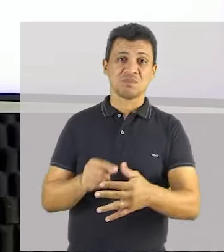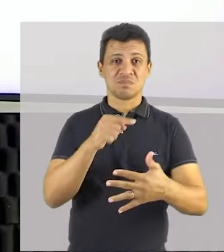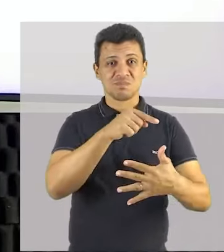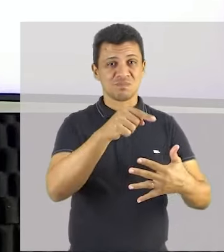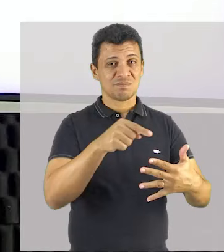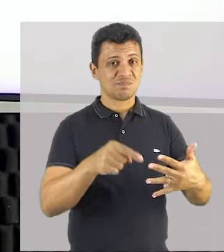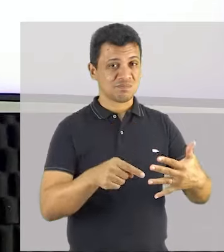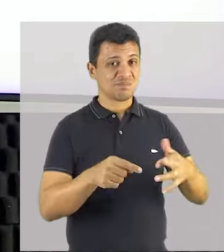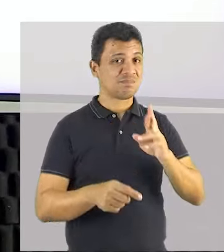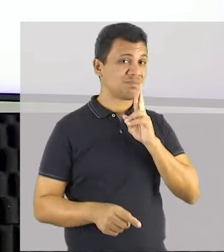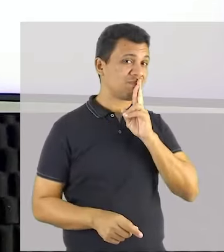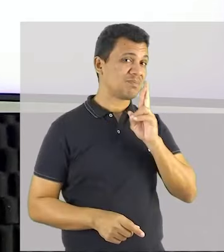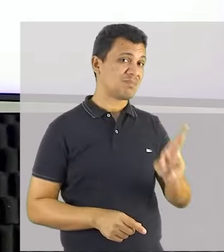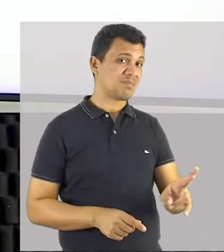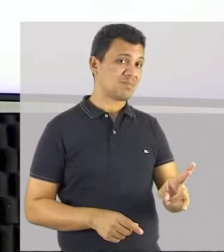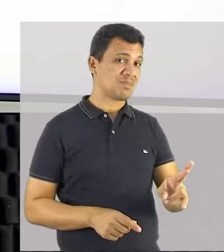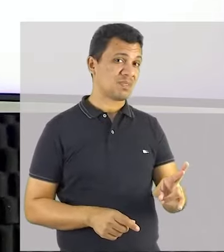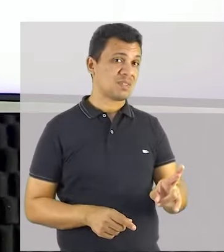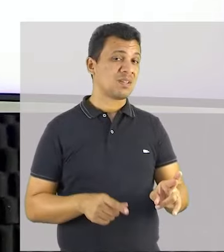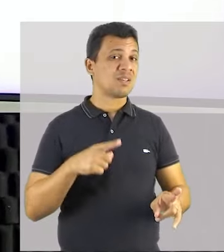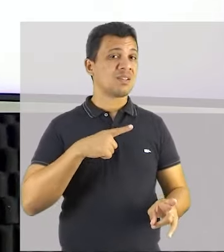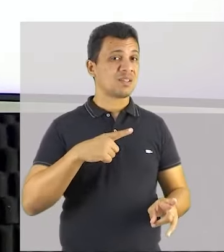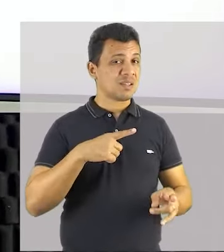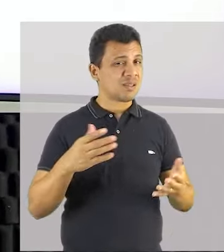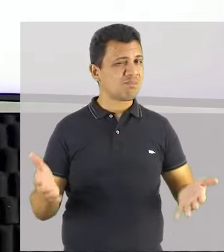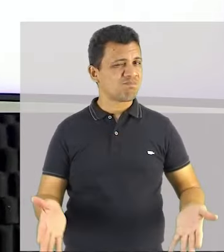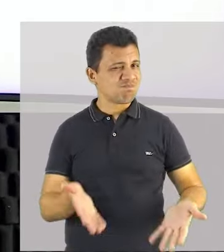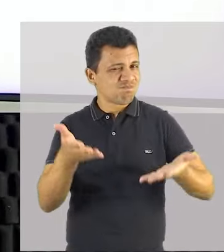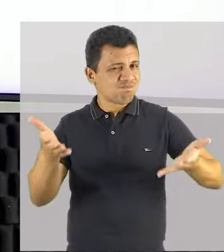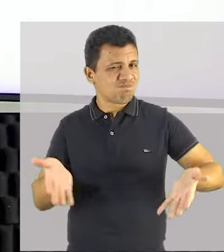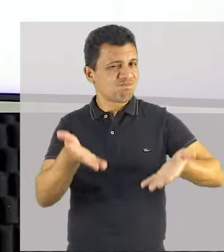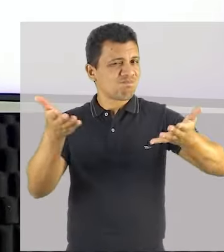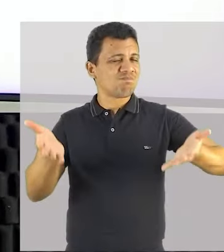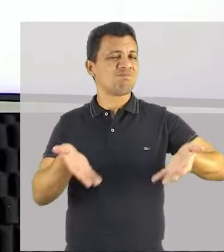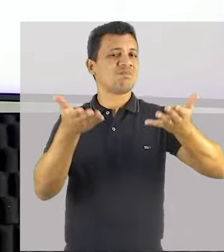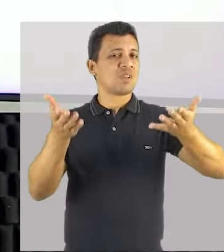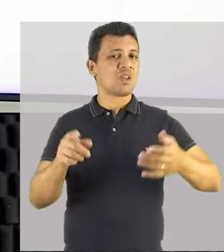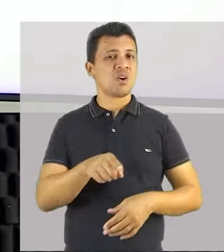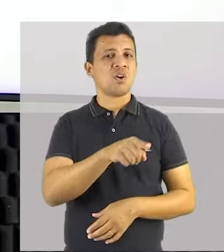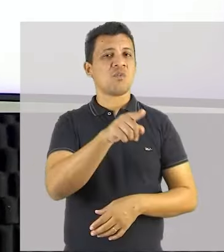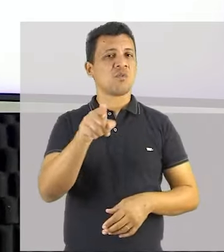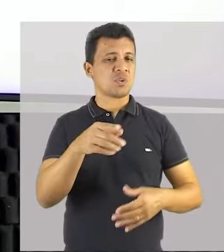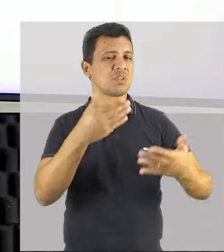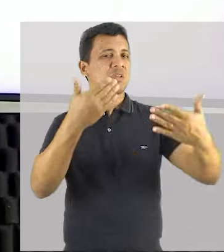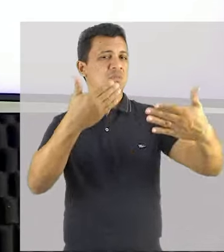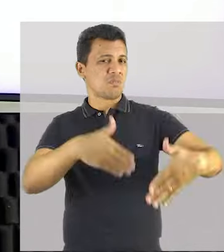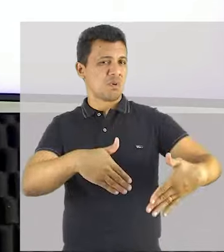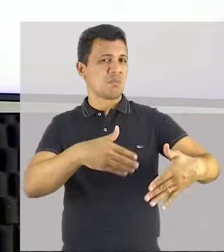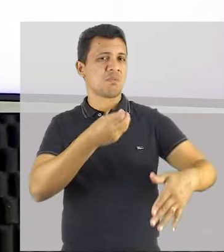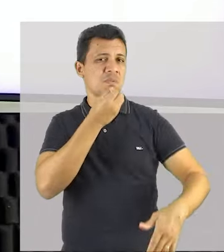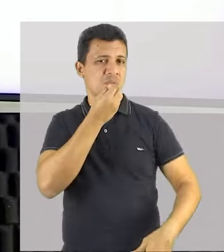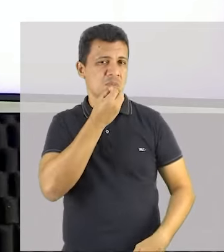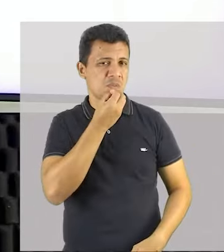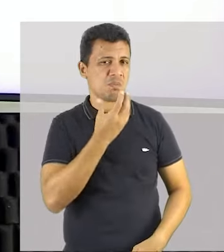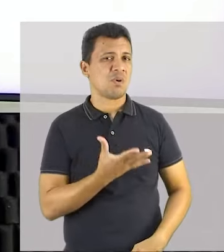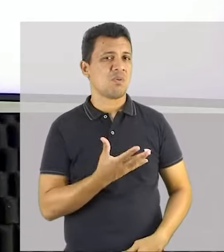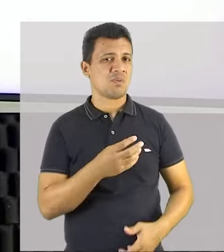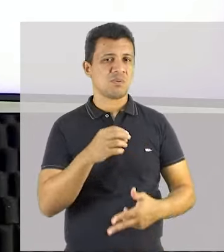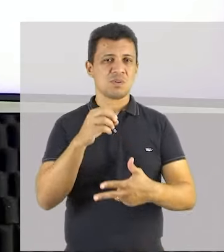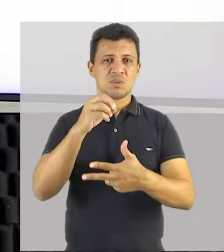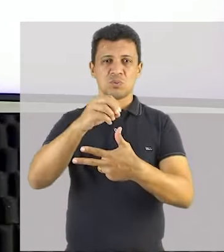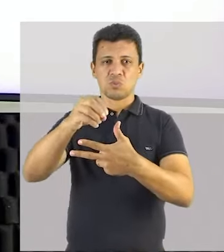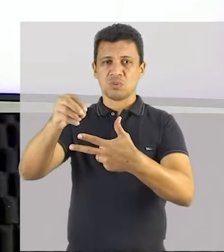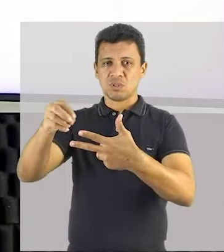opções dos resultados tenham contribuído para que vocês façam uma boa prova né boa prova do